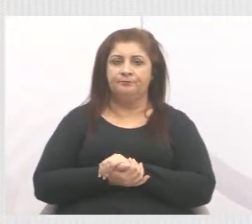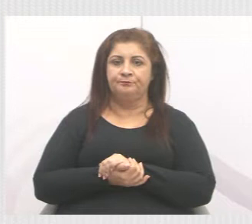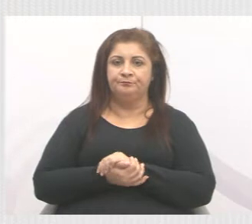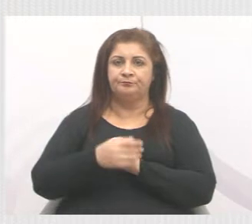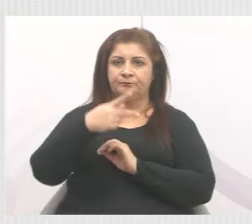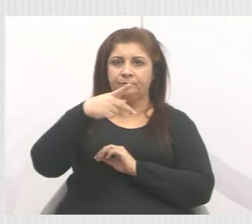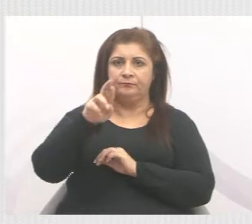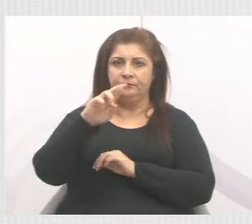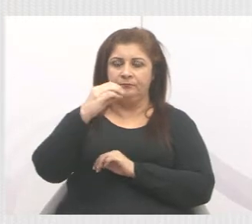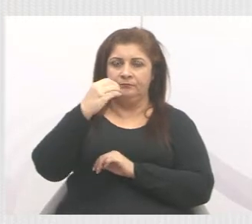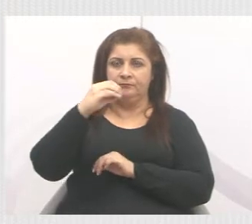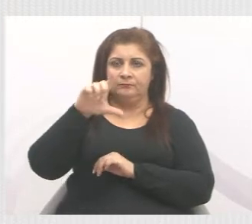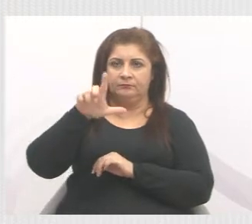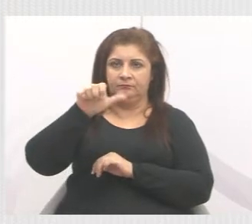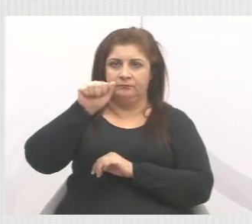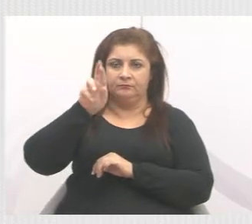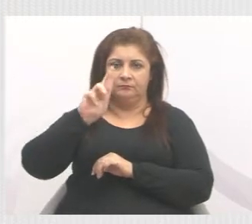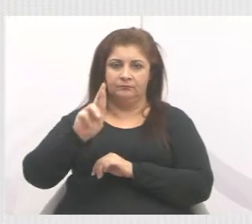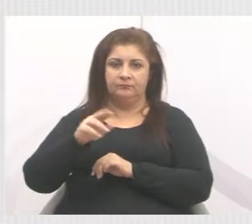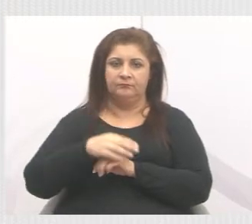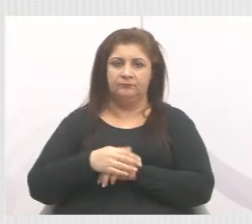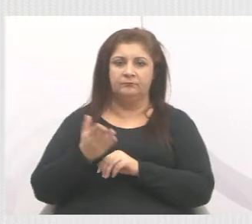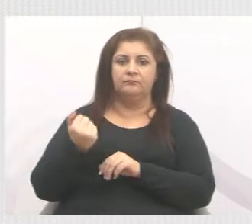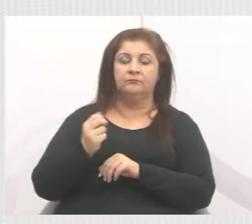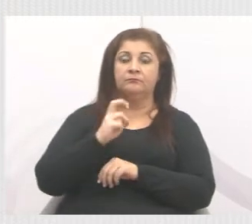Prolar, de 5 milhões para